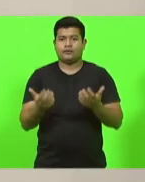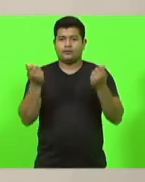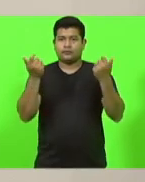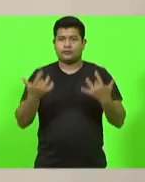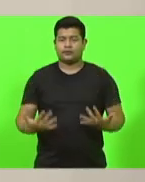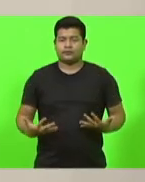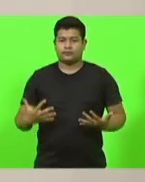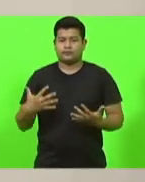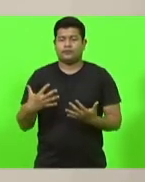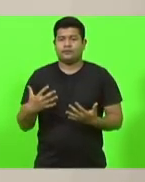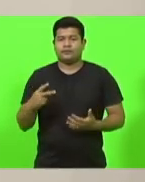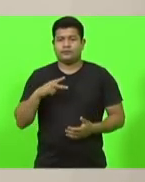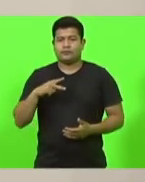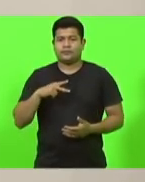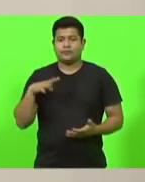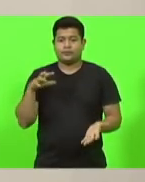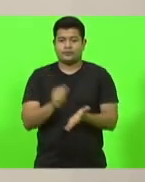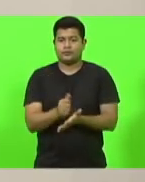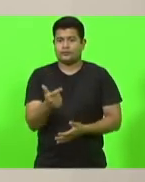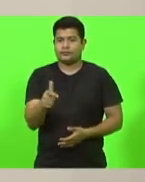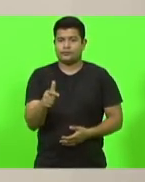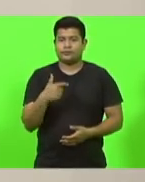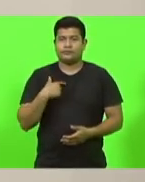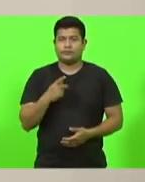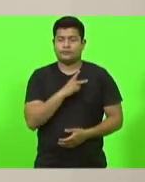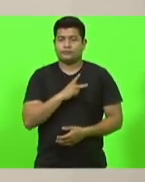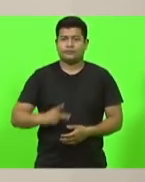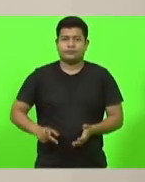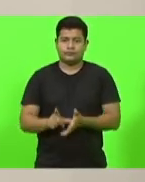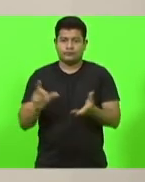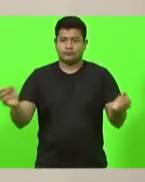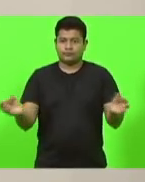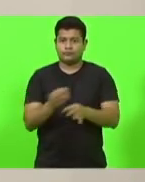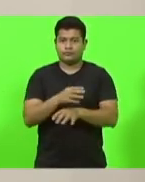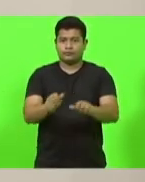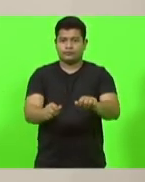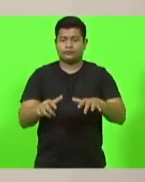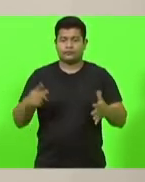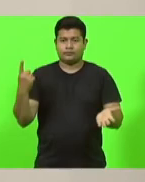não temos nenhum orador escrito. Desta forma, esta presidência, antes de encerrar a presente